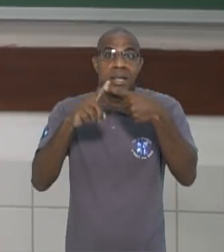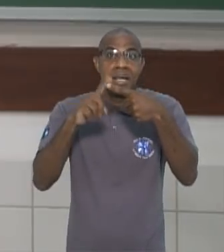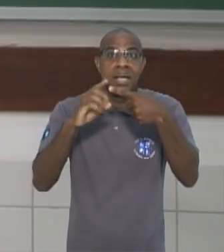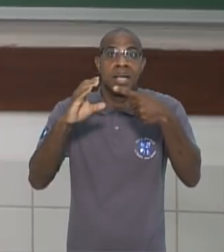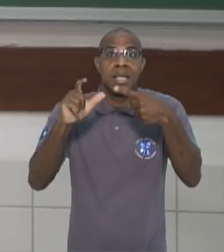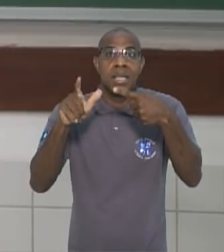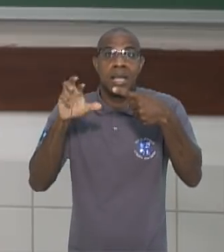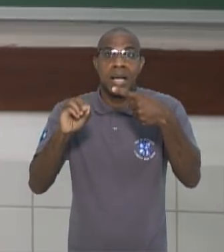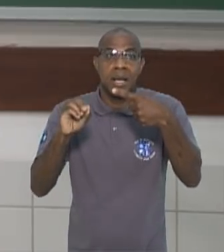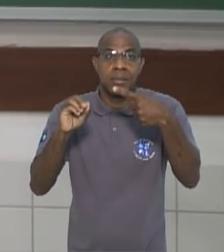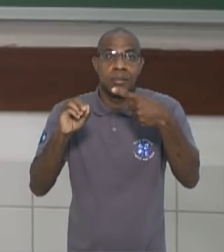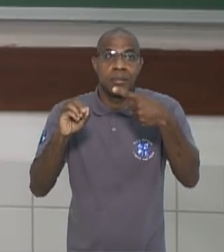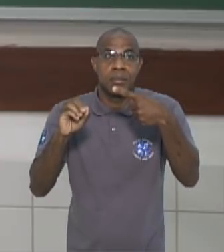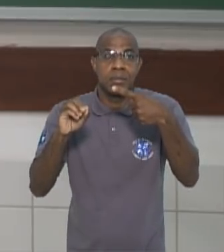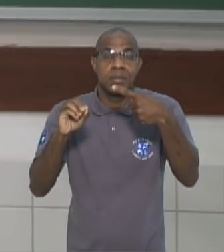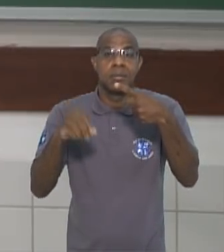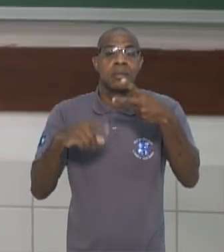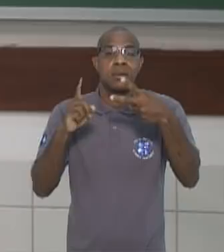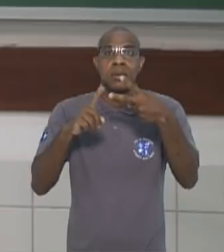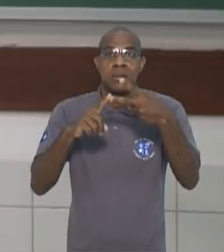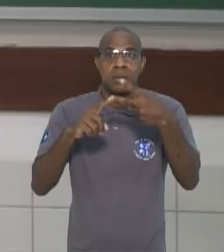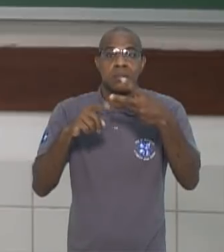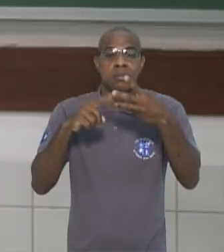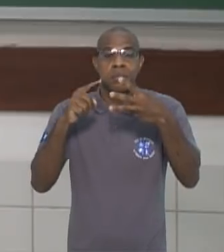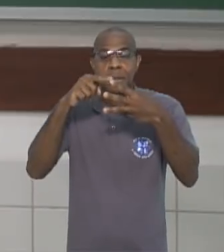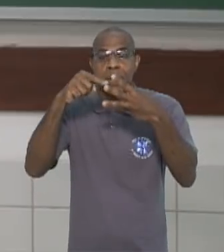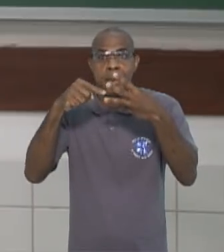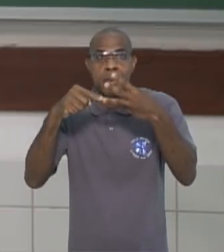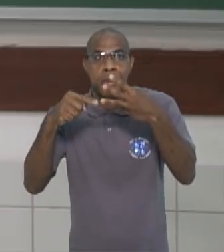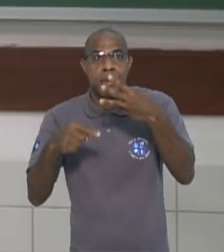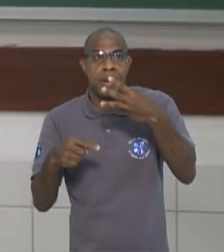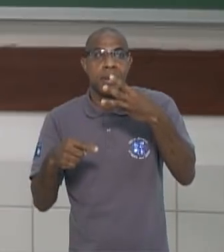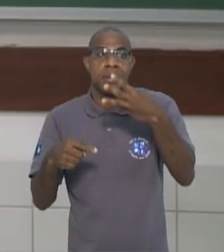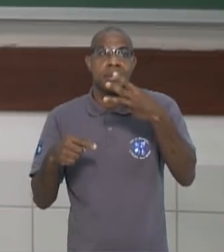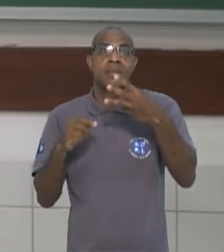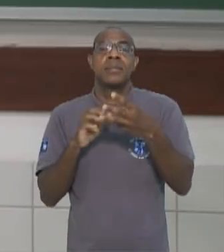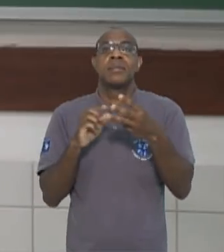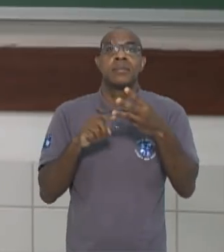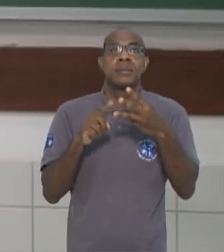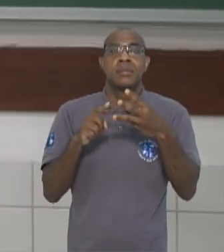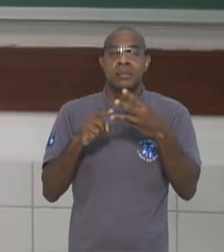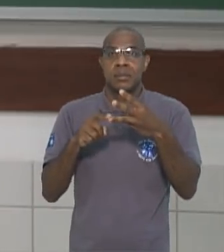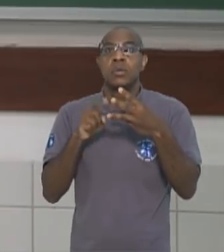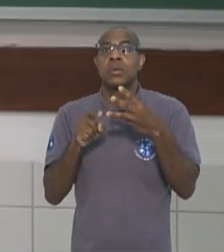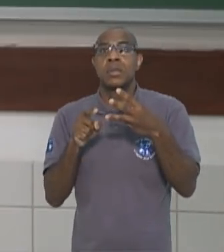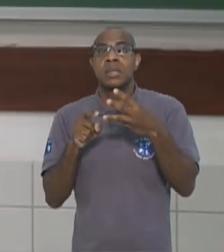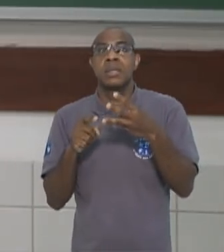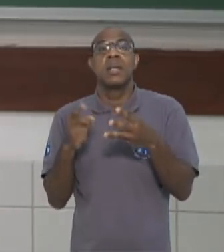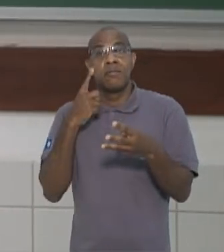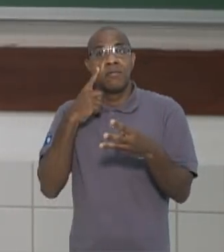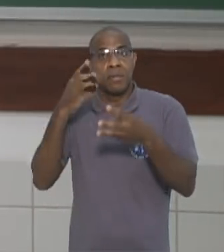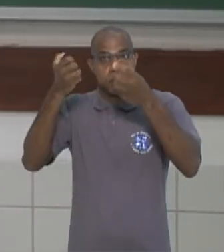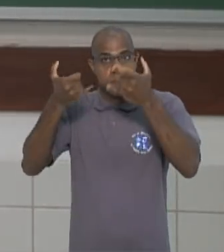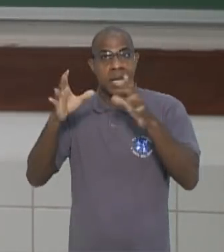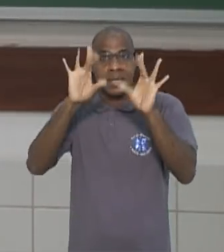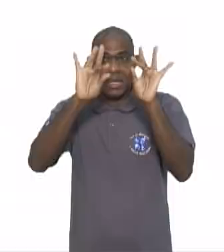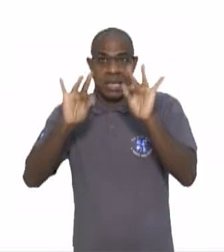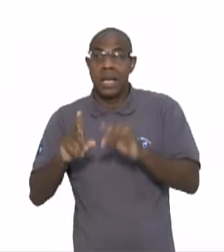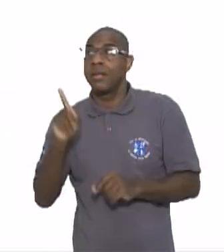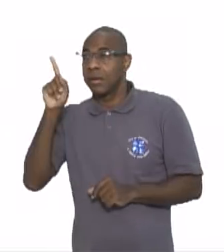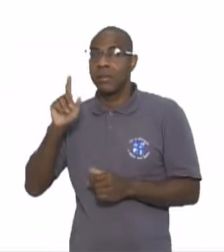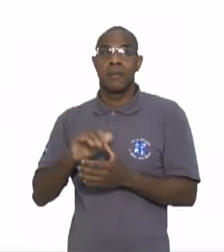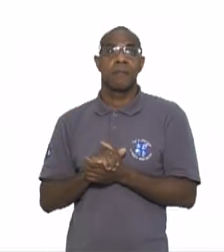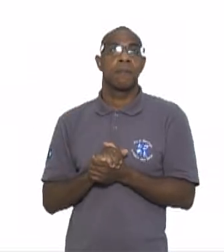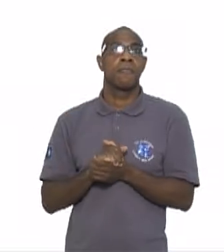orar, a nobreza por guerrear e o restante da população por sustentar os outros dois grupos. E é isso que a gente vai ver agora.